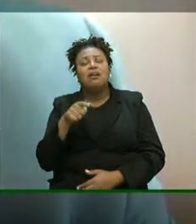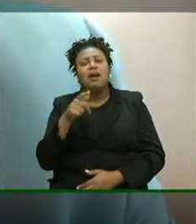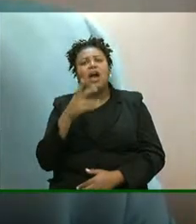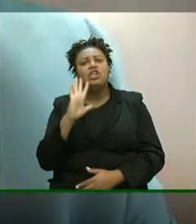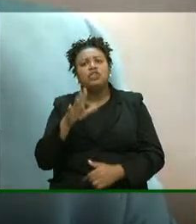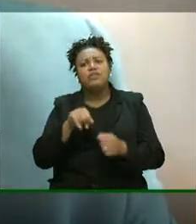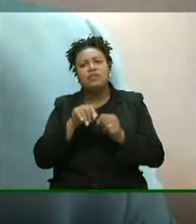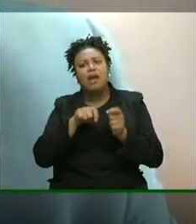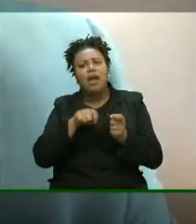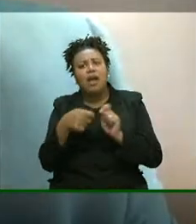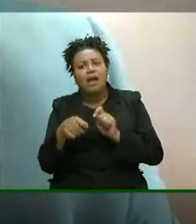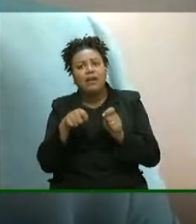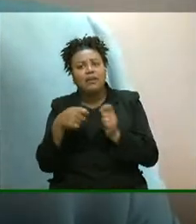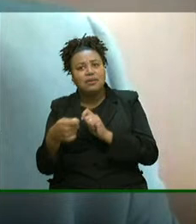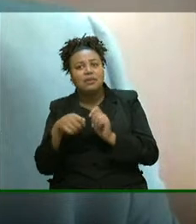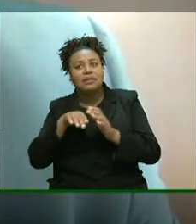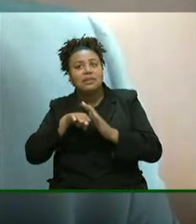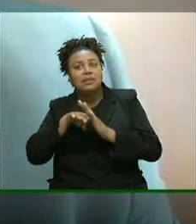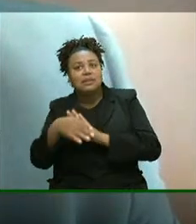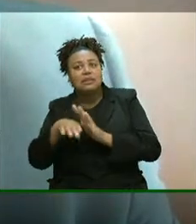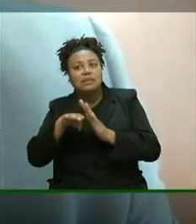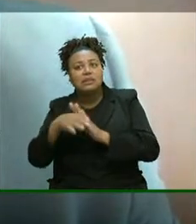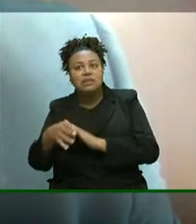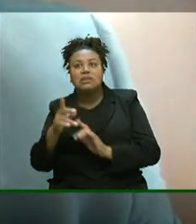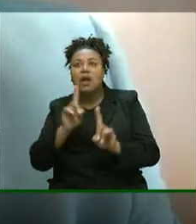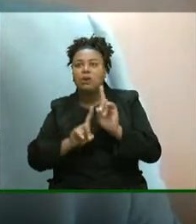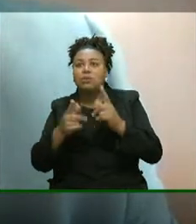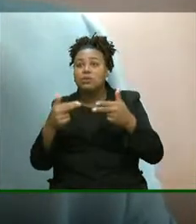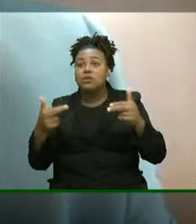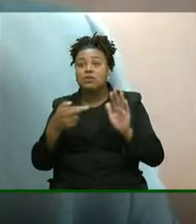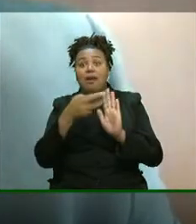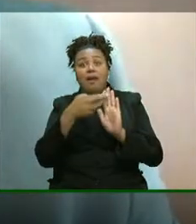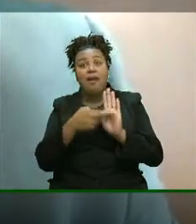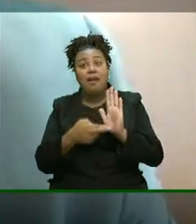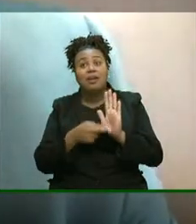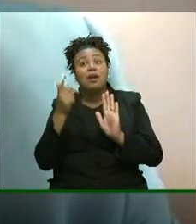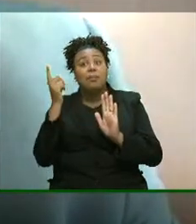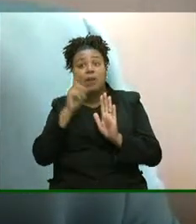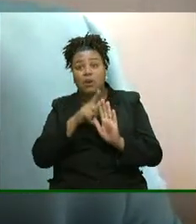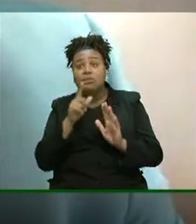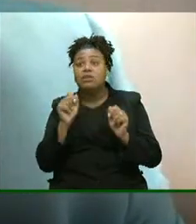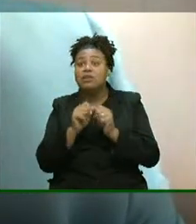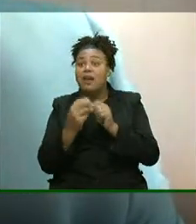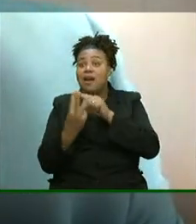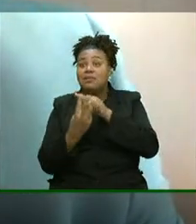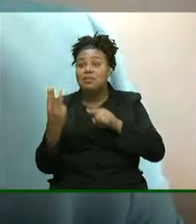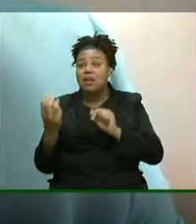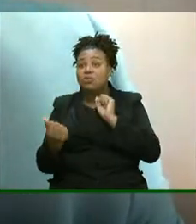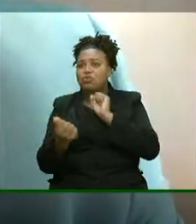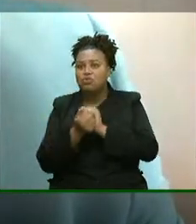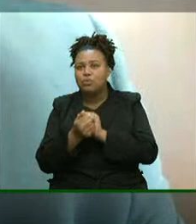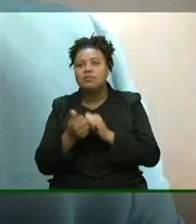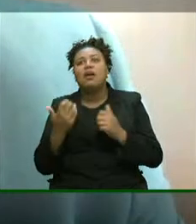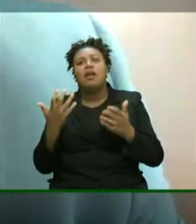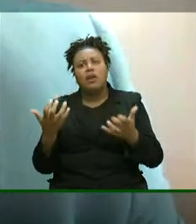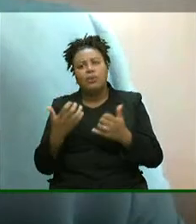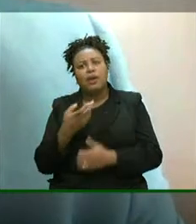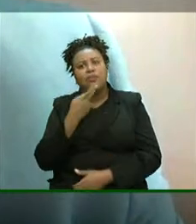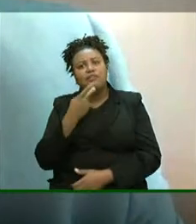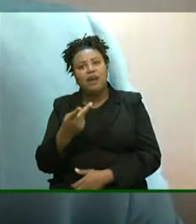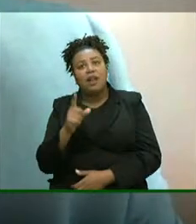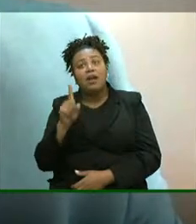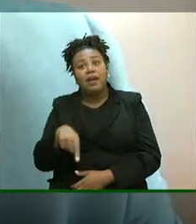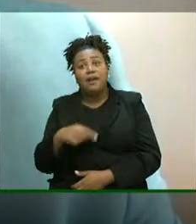pequenas adequações na questão regimental para poder ter tramitação. Então, eu quero aqui me